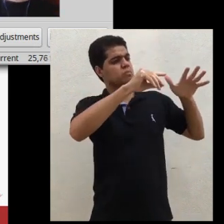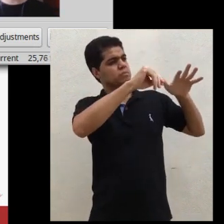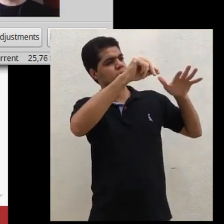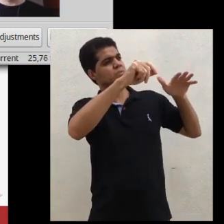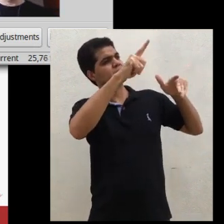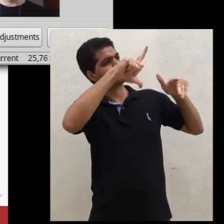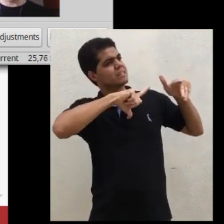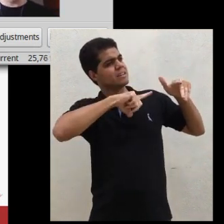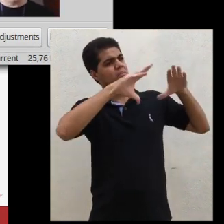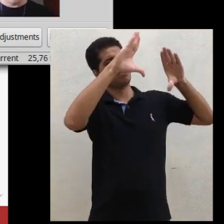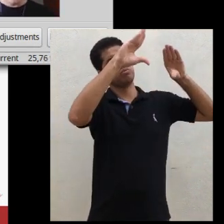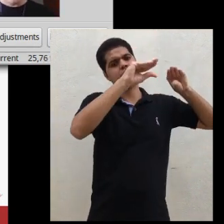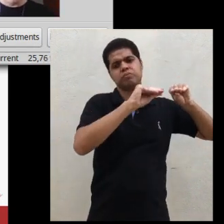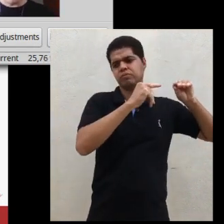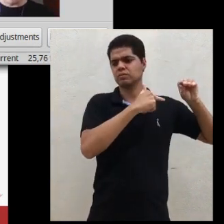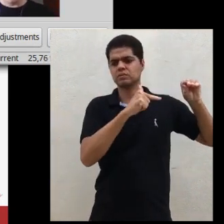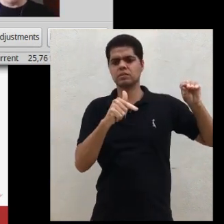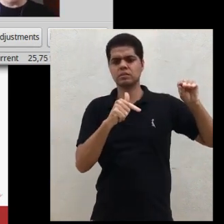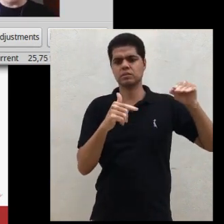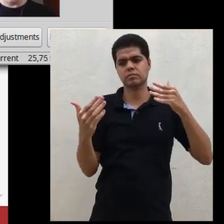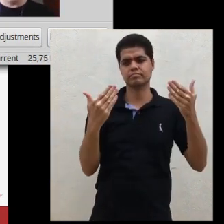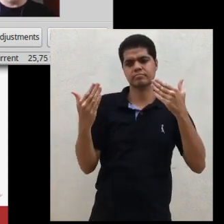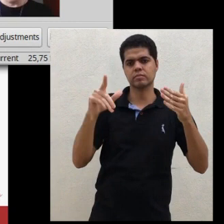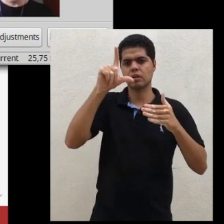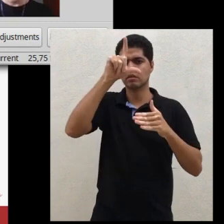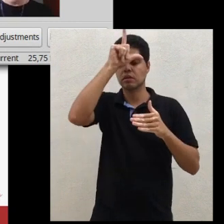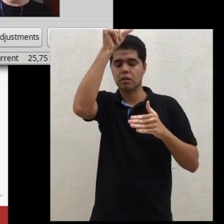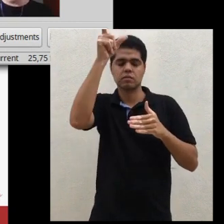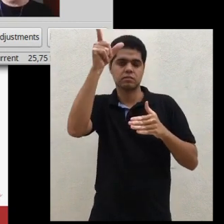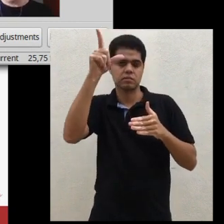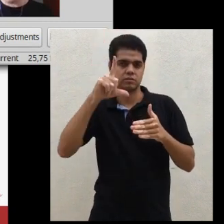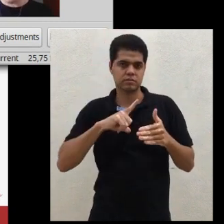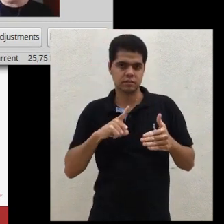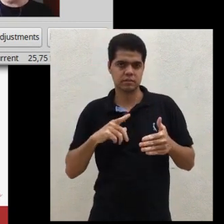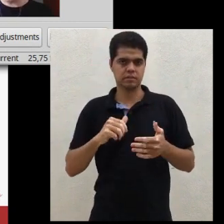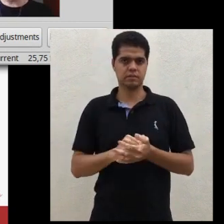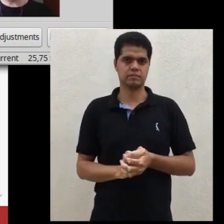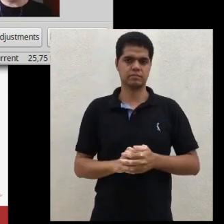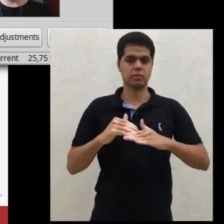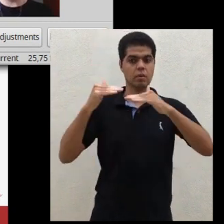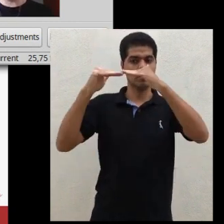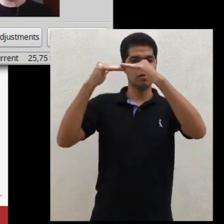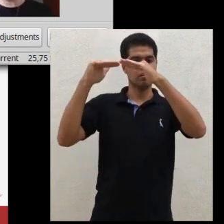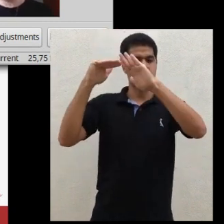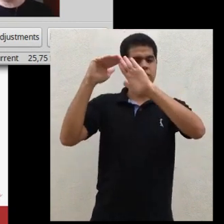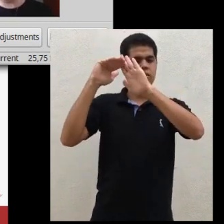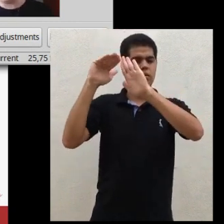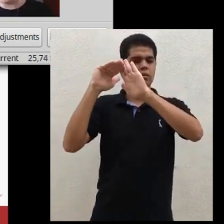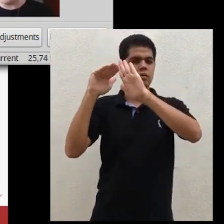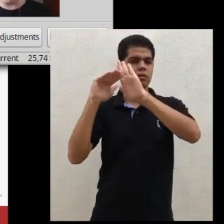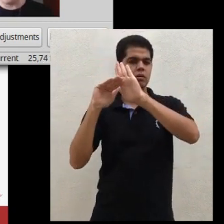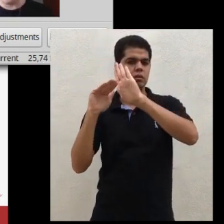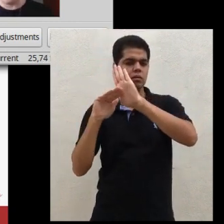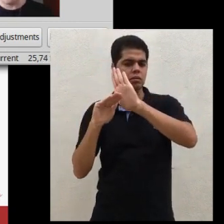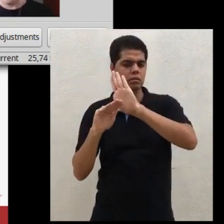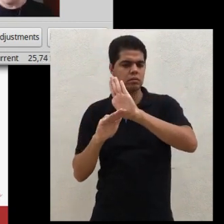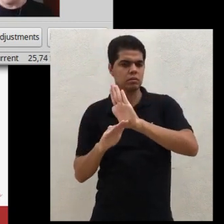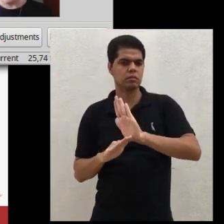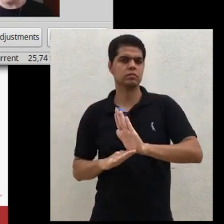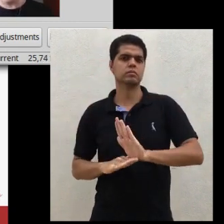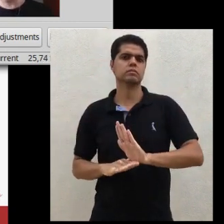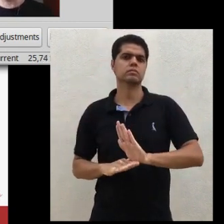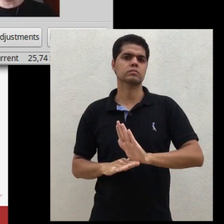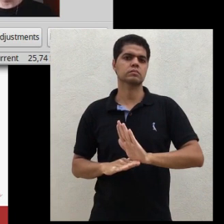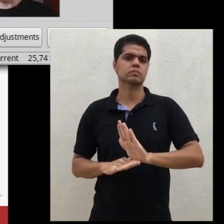lógica clássica, convencional. Na lógica fuzzy, a gente trabalha com graus de pertinência